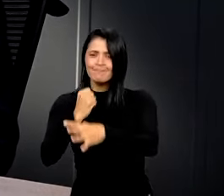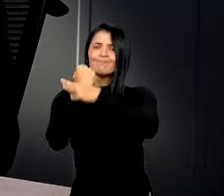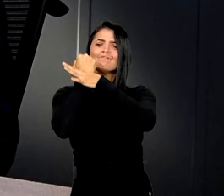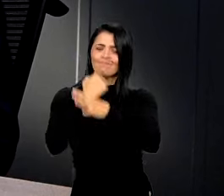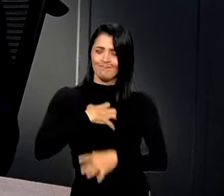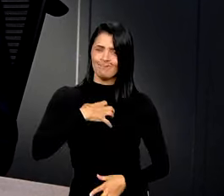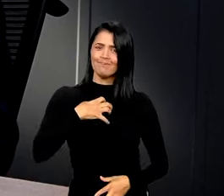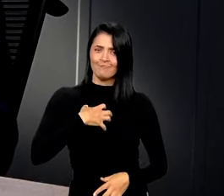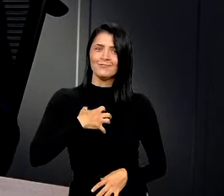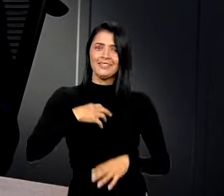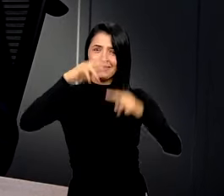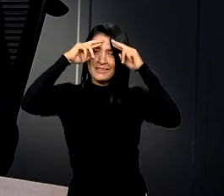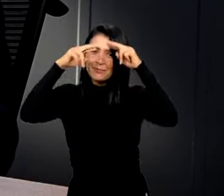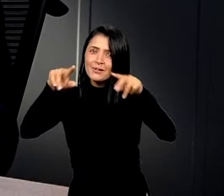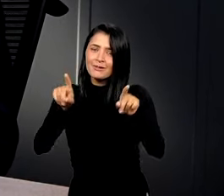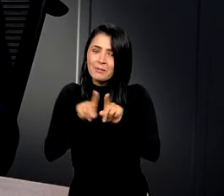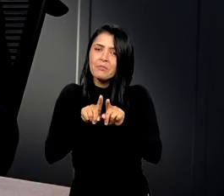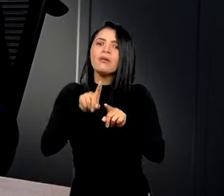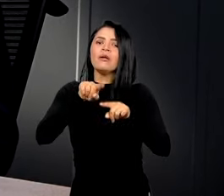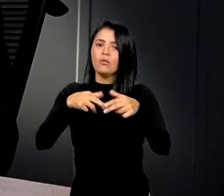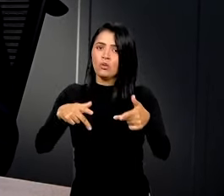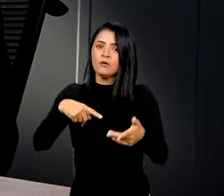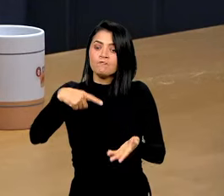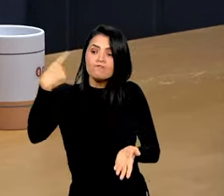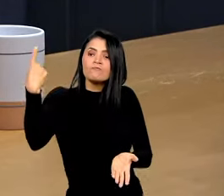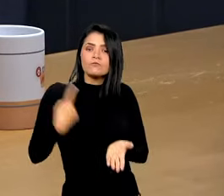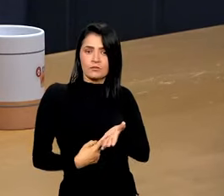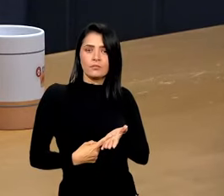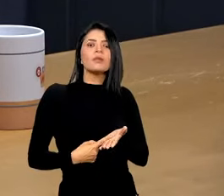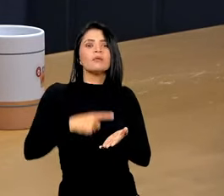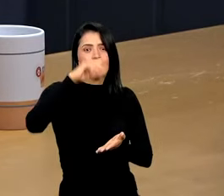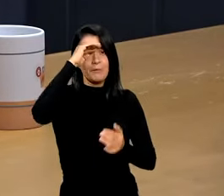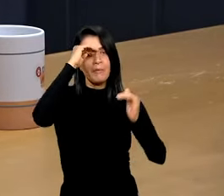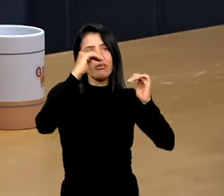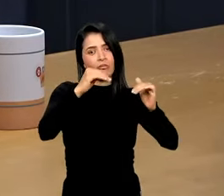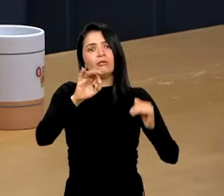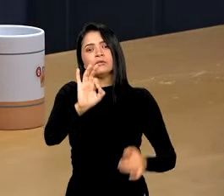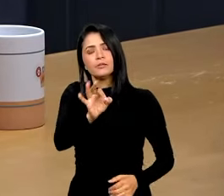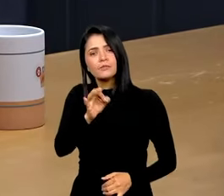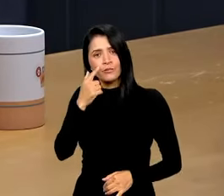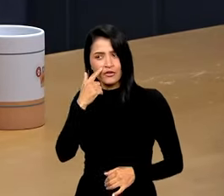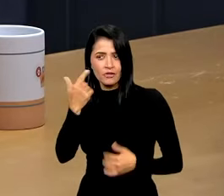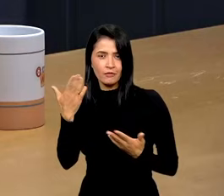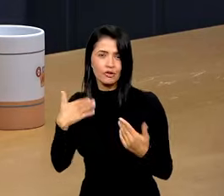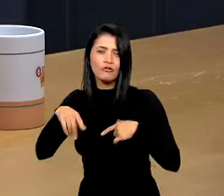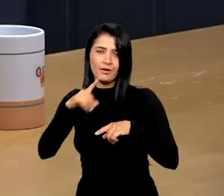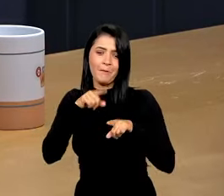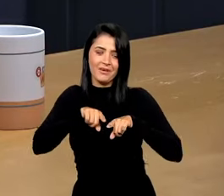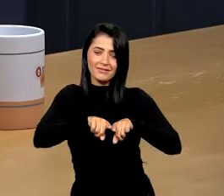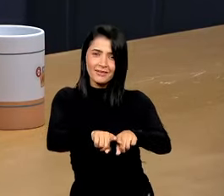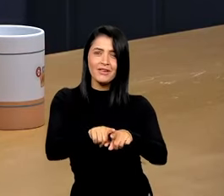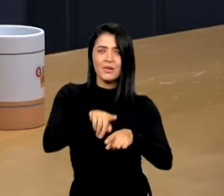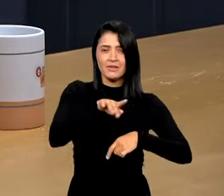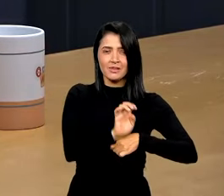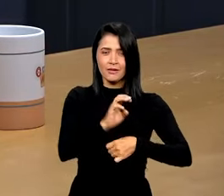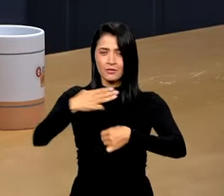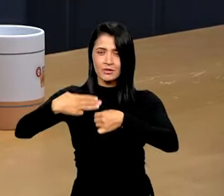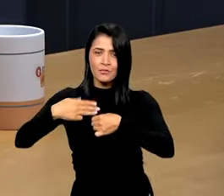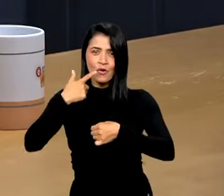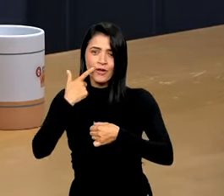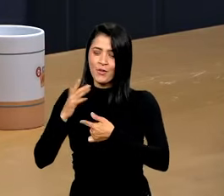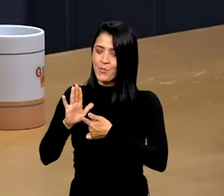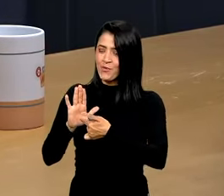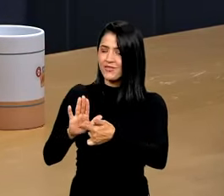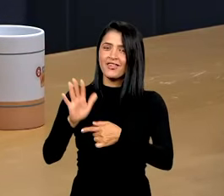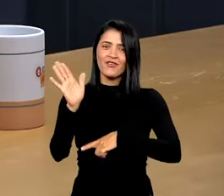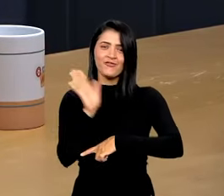segurança e com muito respeito àquilo que é pactuado. Já que a gente abordou a questão da parceria com os estados e municípios, eu quero exibir um